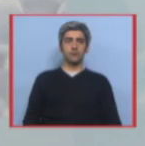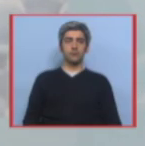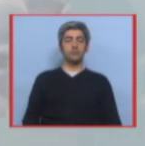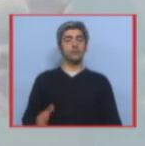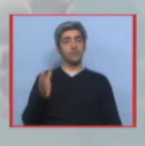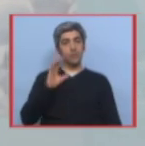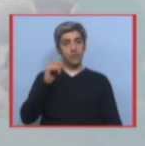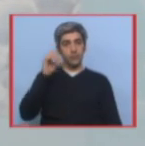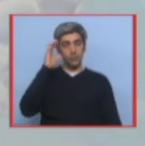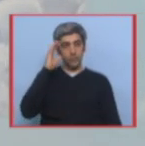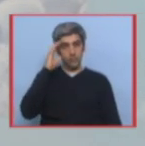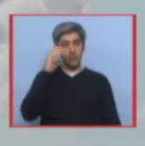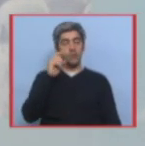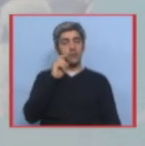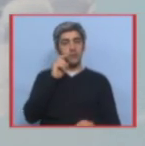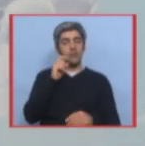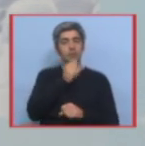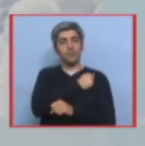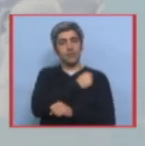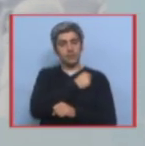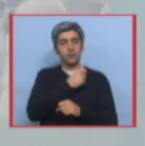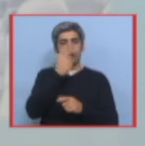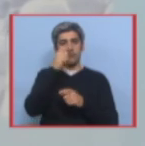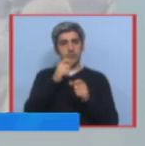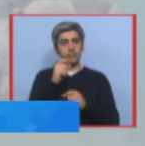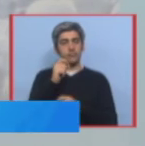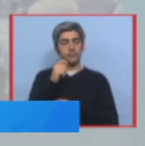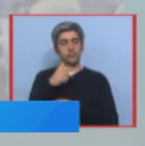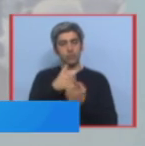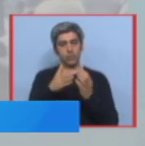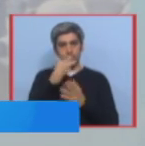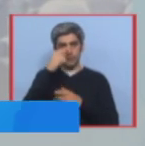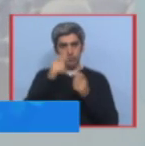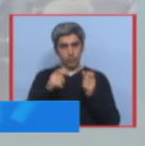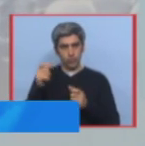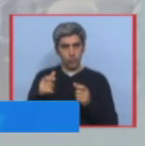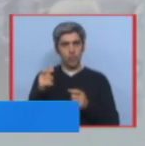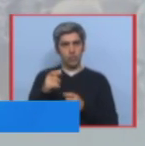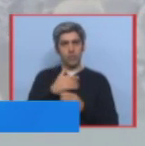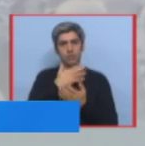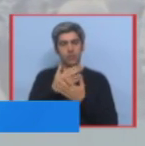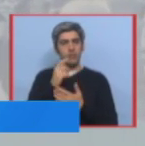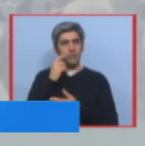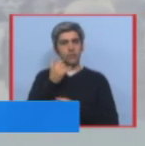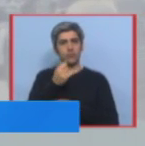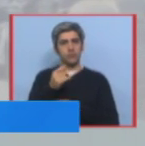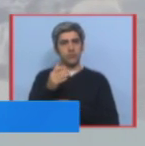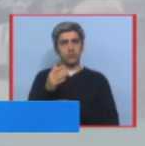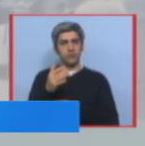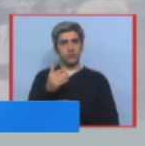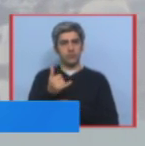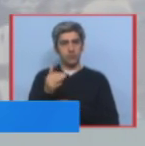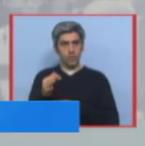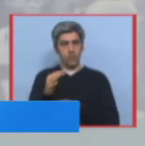Olá, muito boa tarde. Garantir habitação digna a todas as pessoas até abril de 2024. É esse o objetivo do atual Governo, que